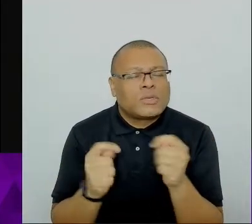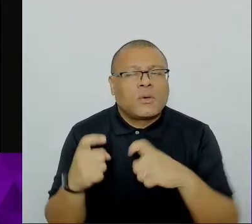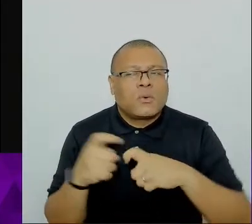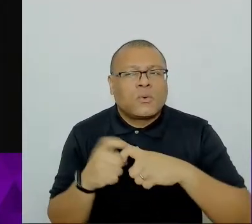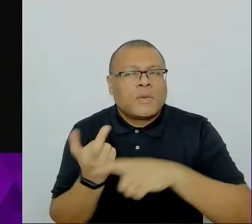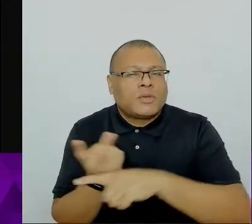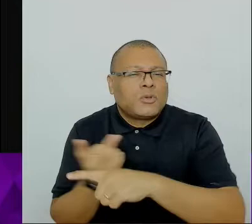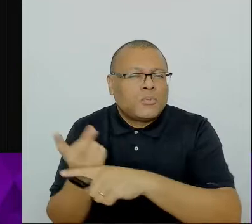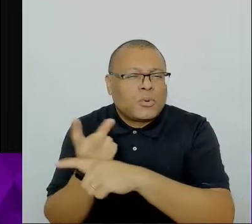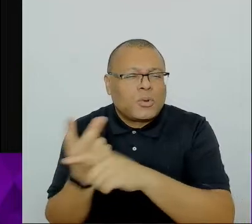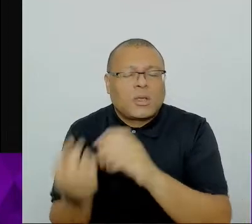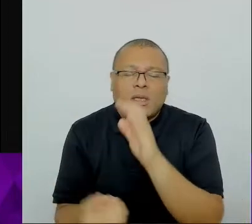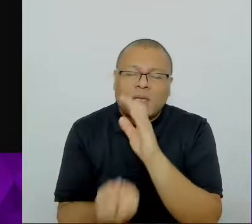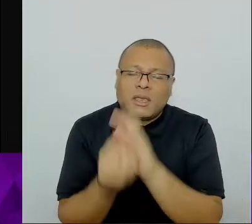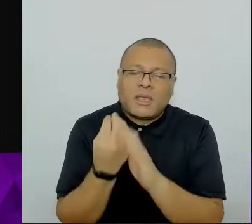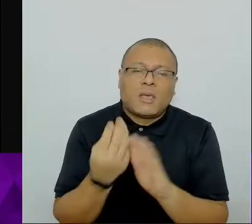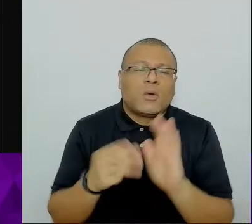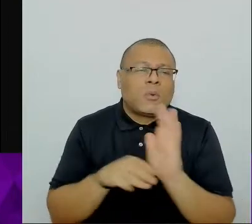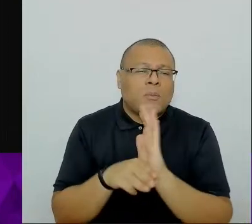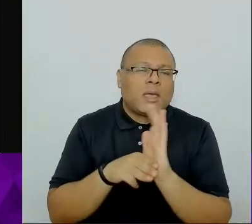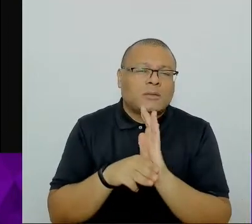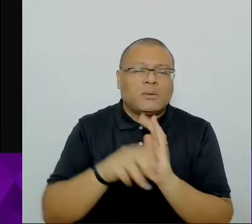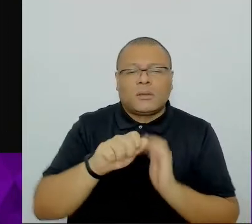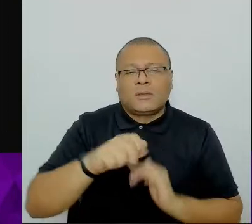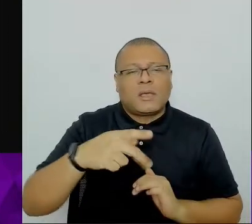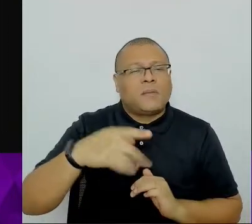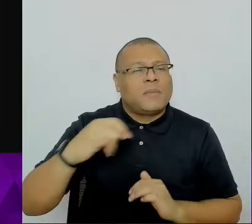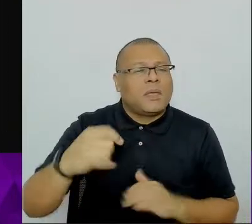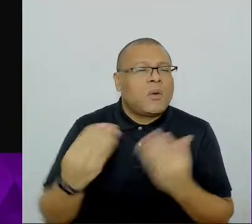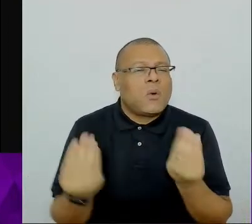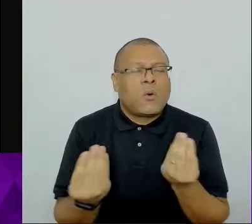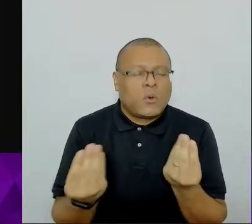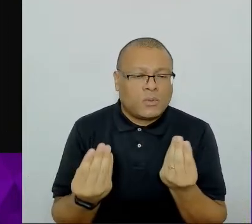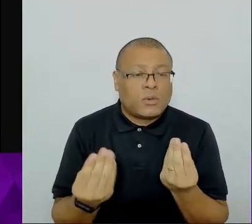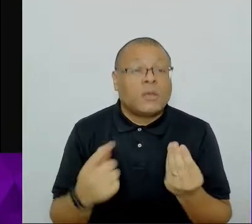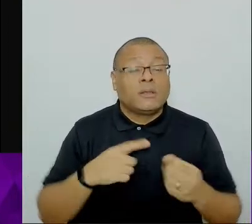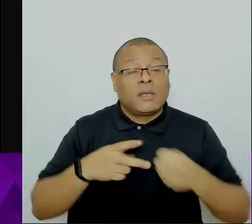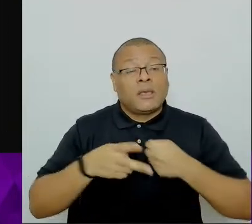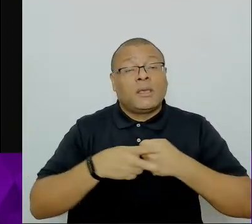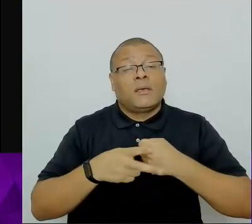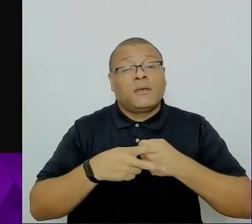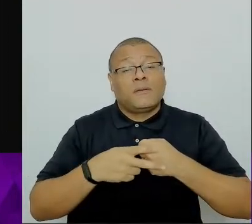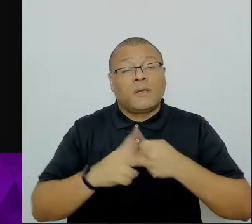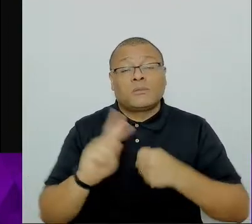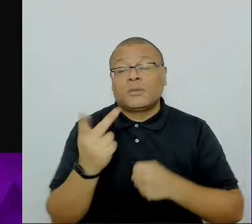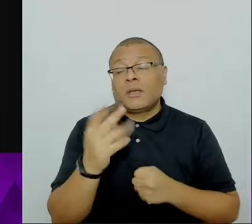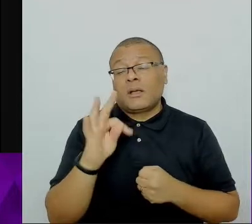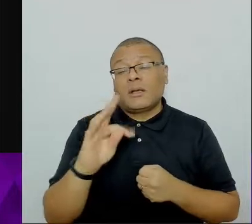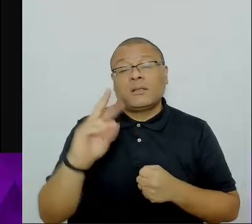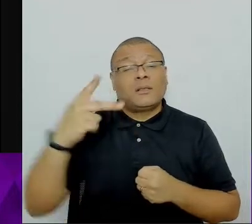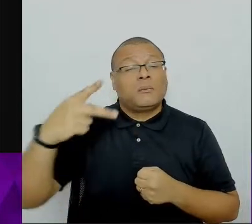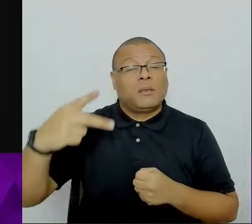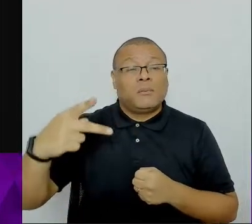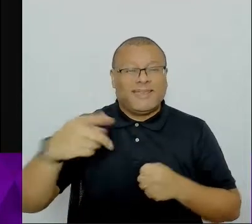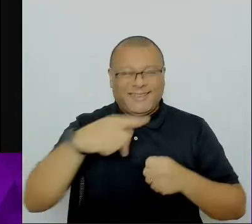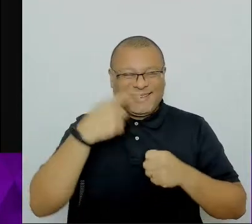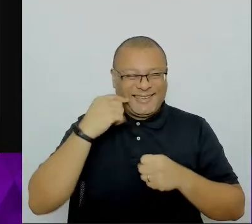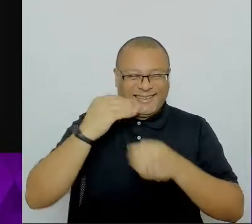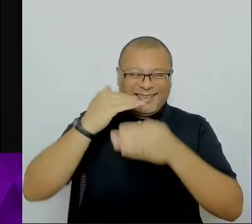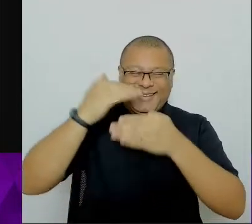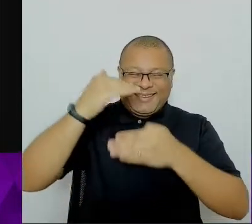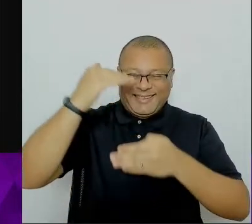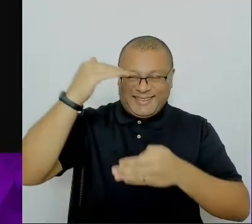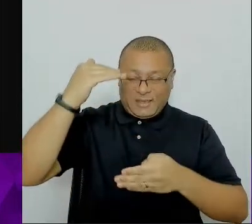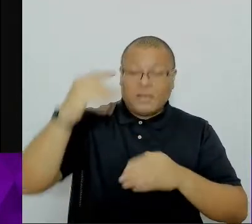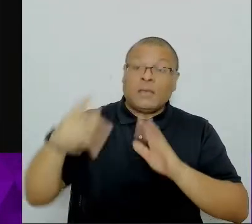é que eu consigo criar um novo médico na minha API? A gente utiliza os verbos HTTP, tá? E essa descrição aqui eu tirei do